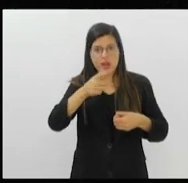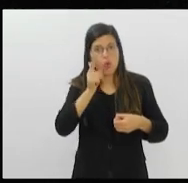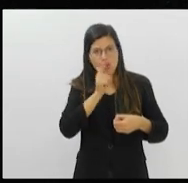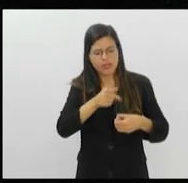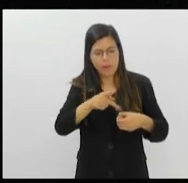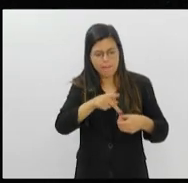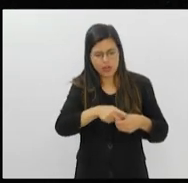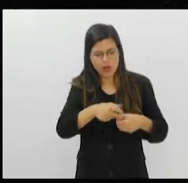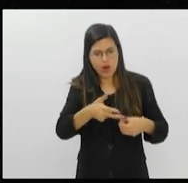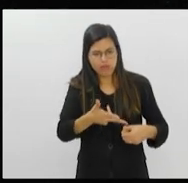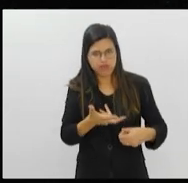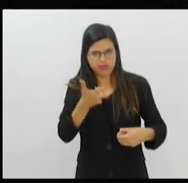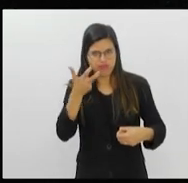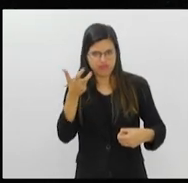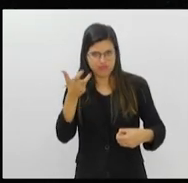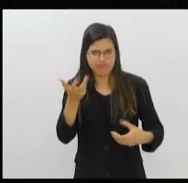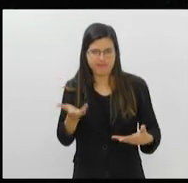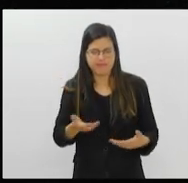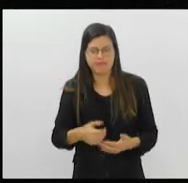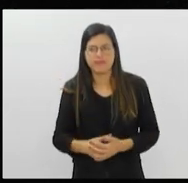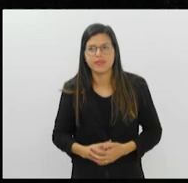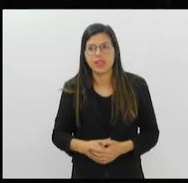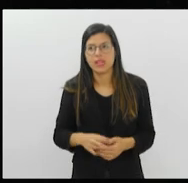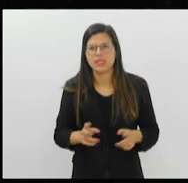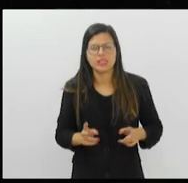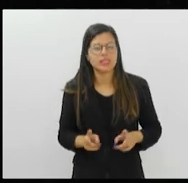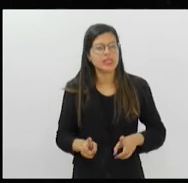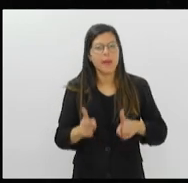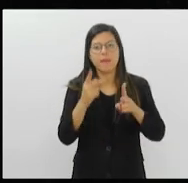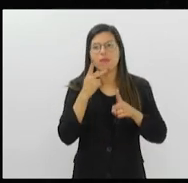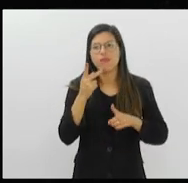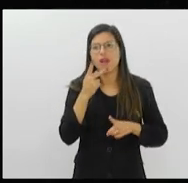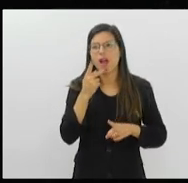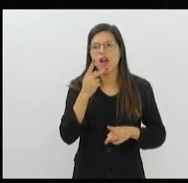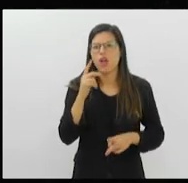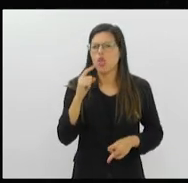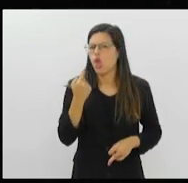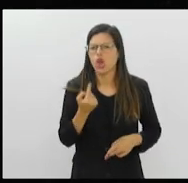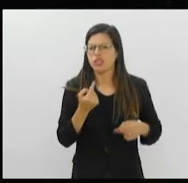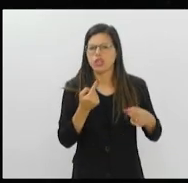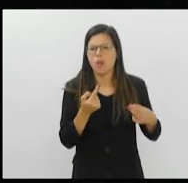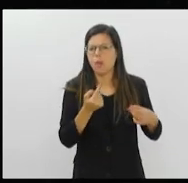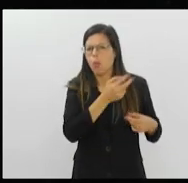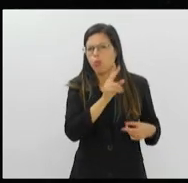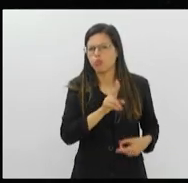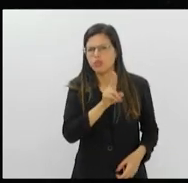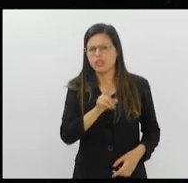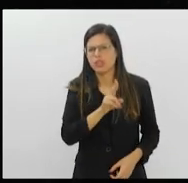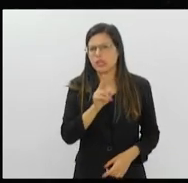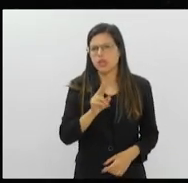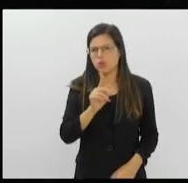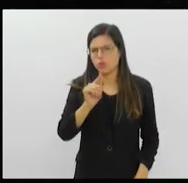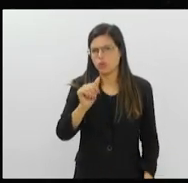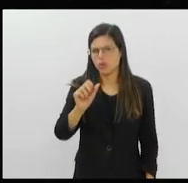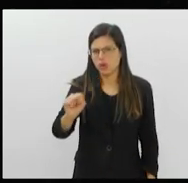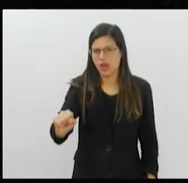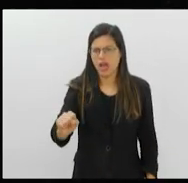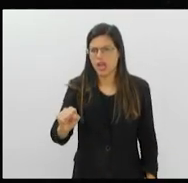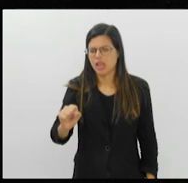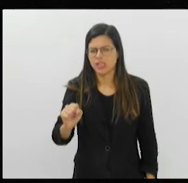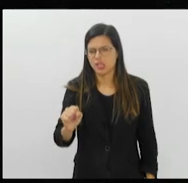E sempre disseram o seguinte: nós não estamos desperdiçando o gás, porque como nós estamos